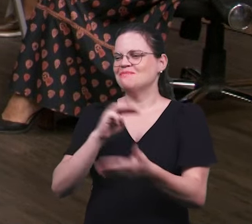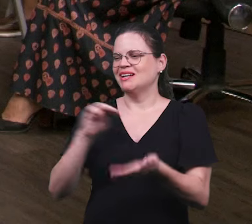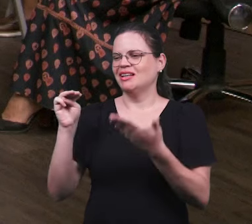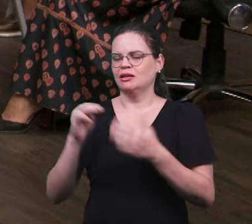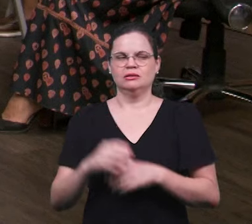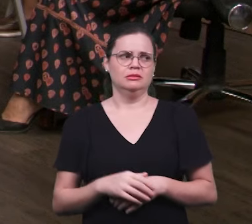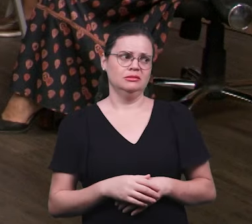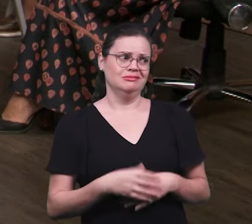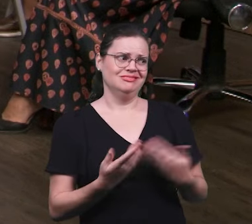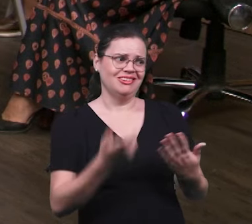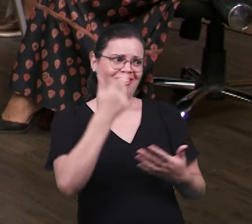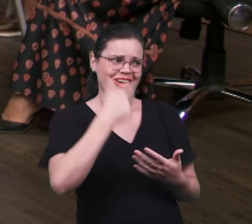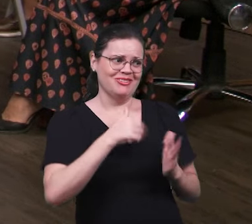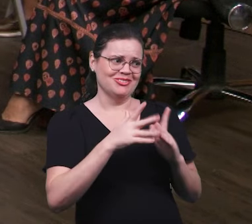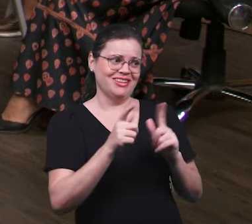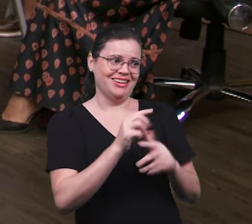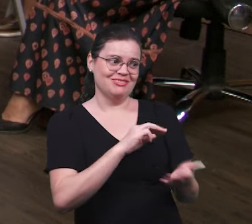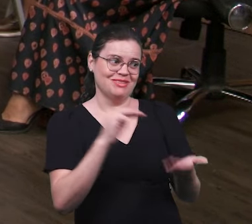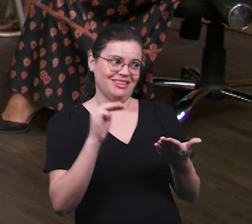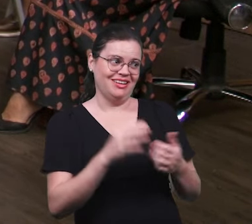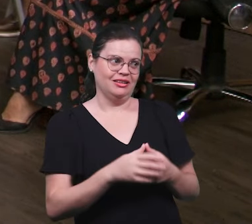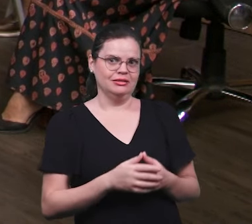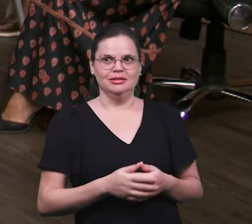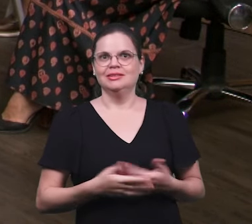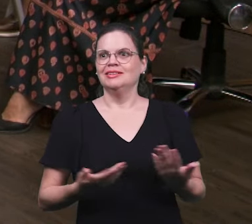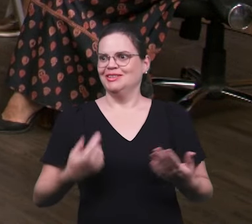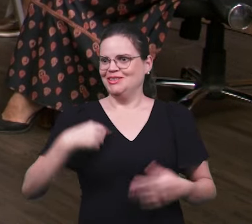dessa igreja que eu sou. Tava difícil, hein?